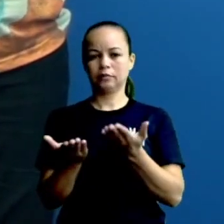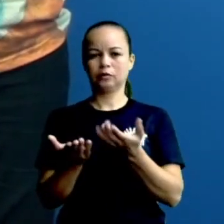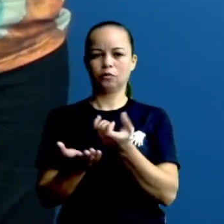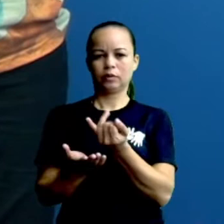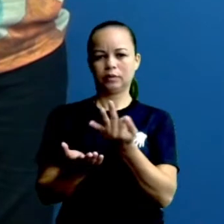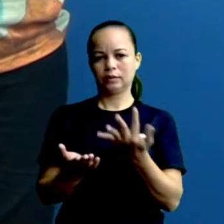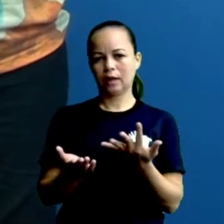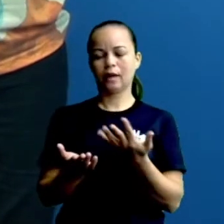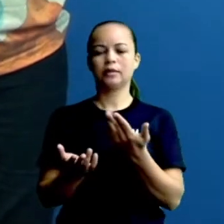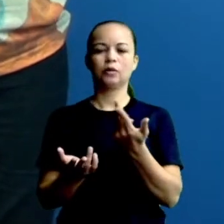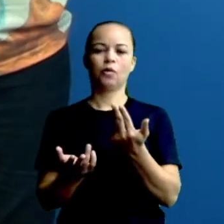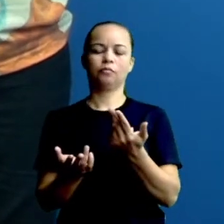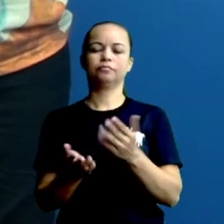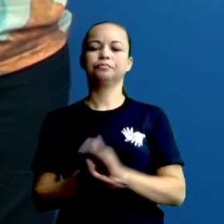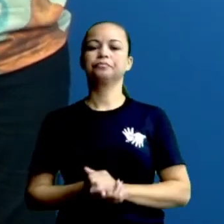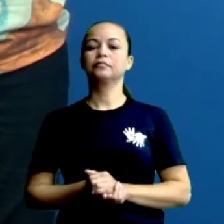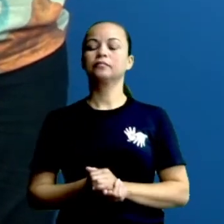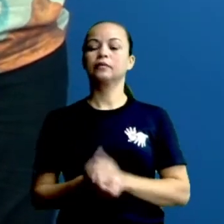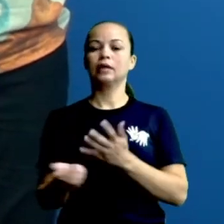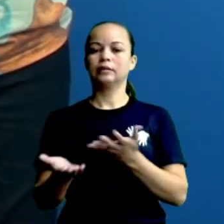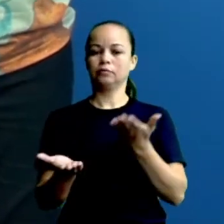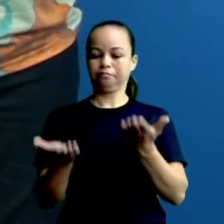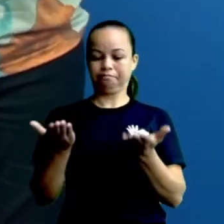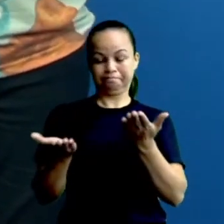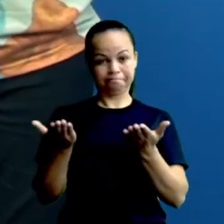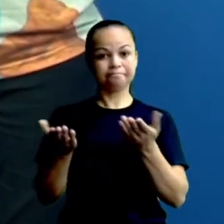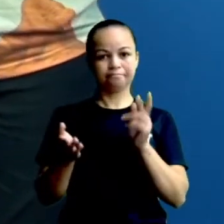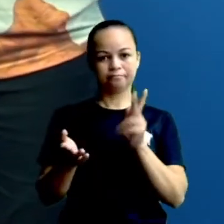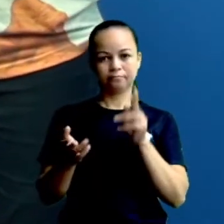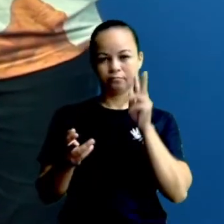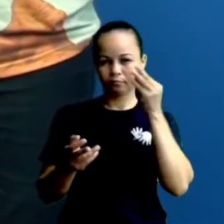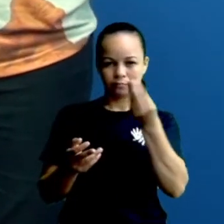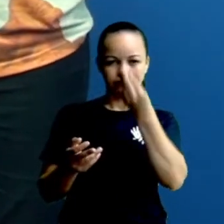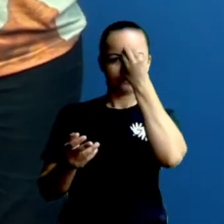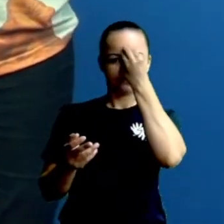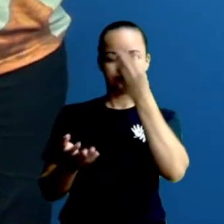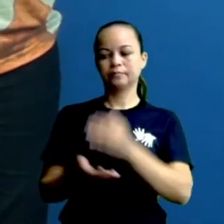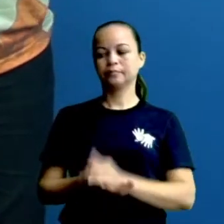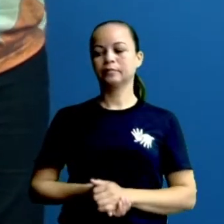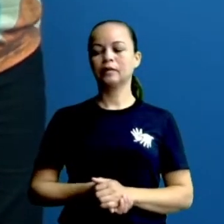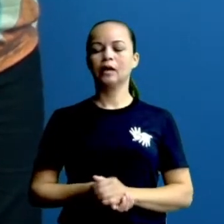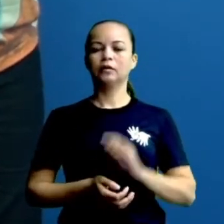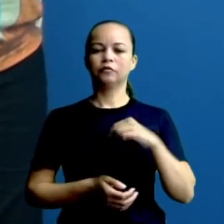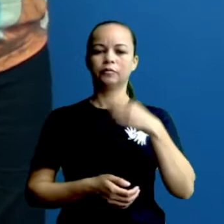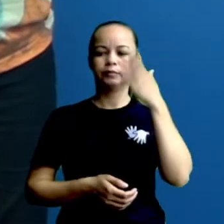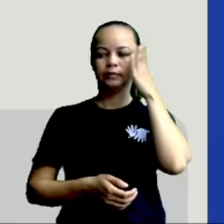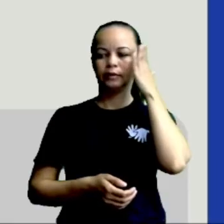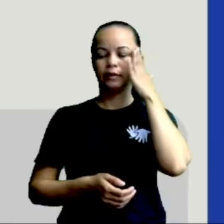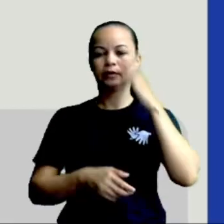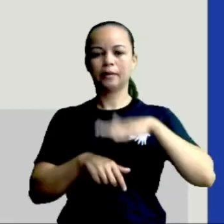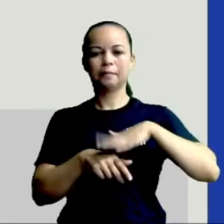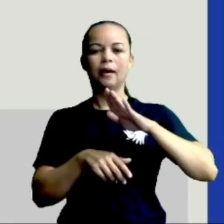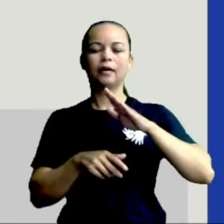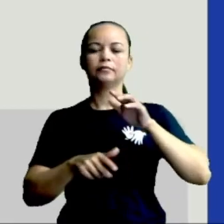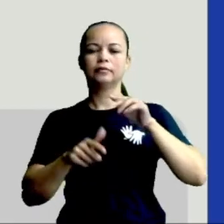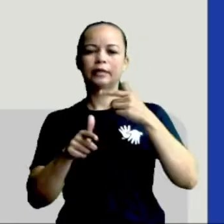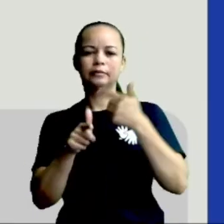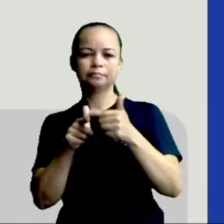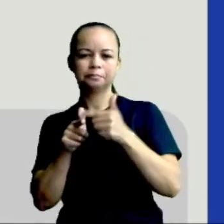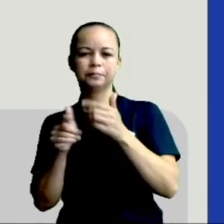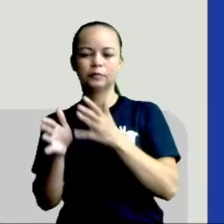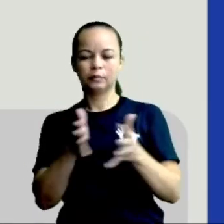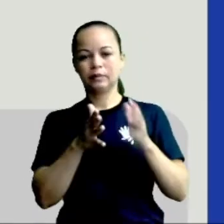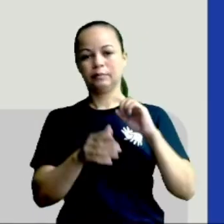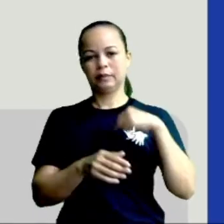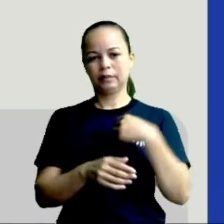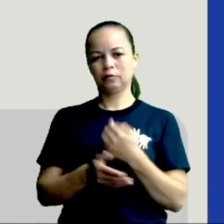quantidade si quantidades iguais Então já guarda isso aí né então vamos entender um pouquinho mais esse probleminha para que a